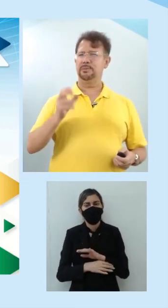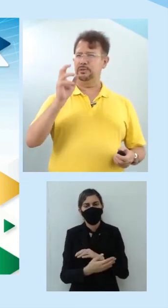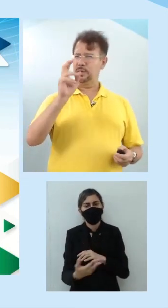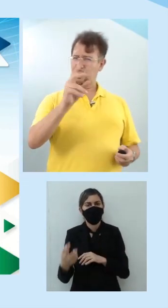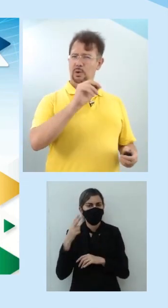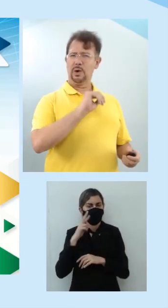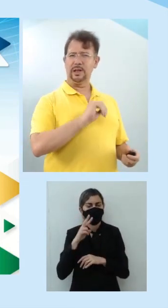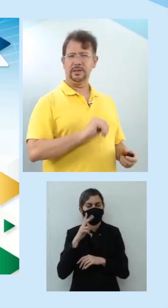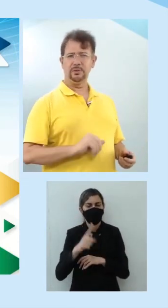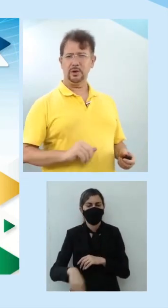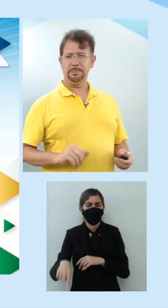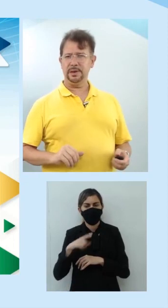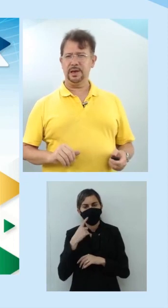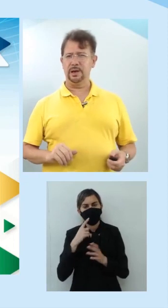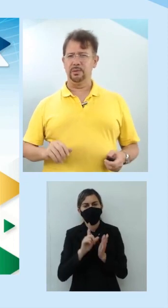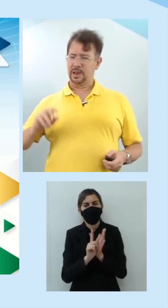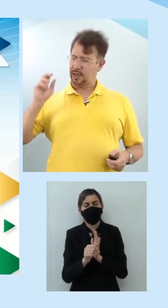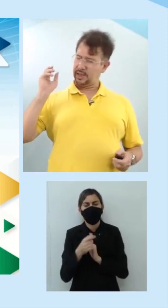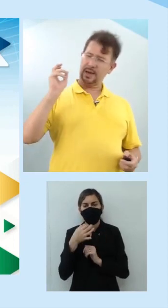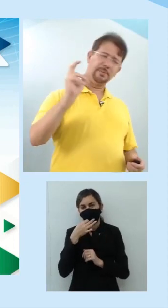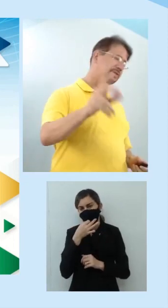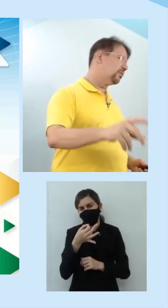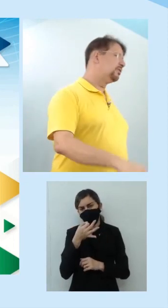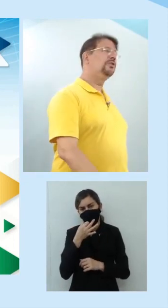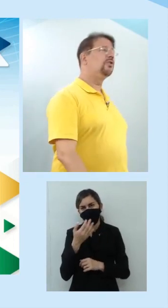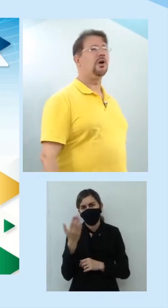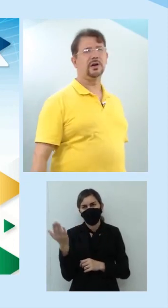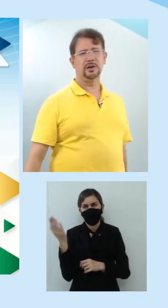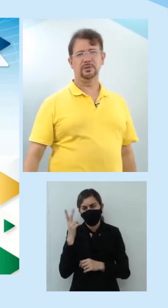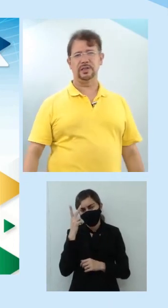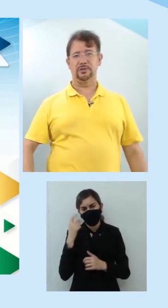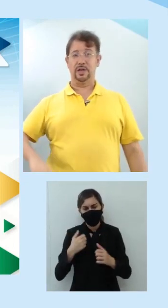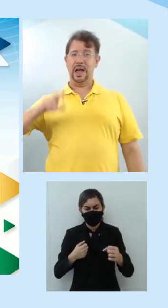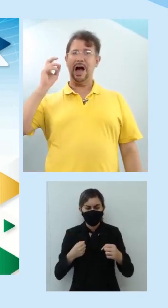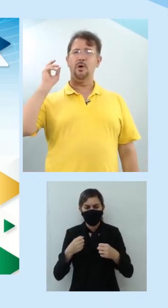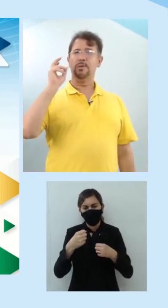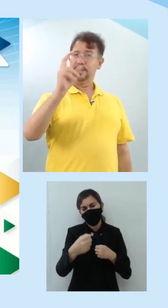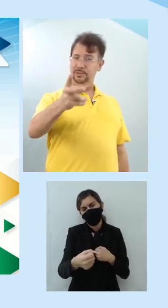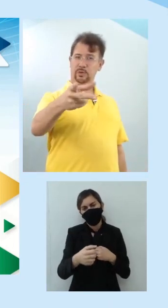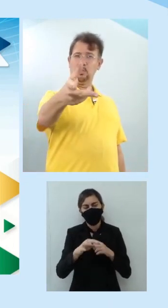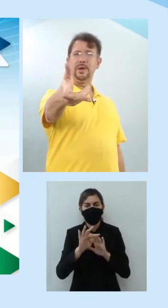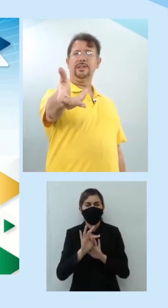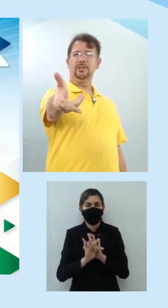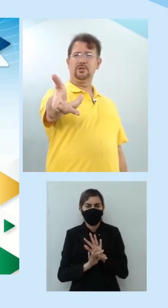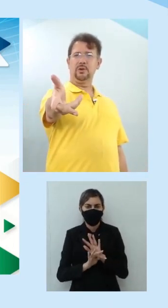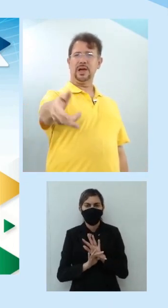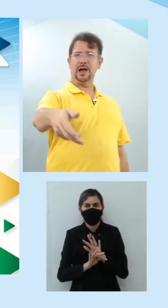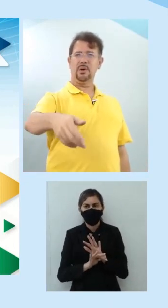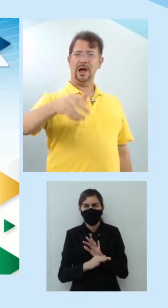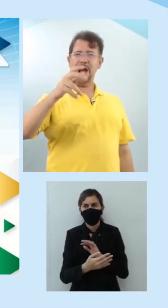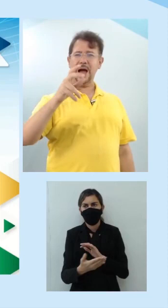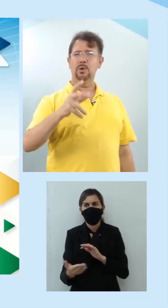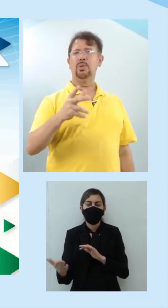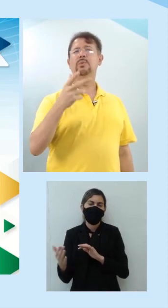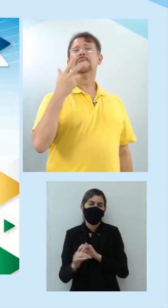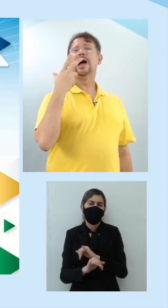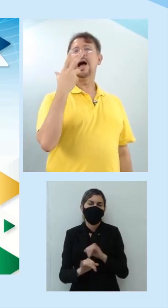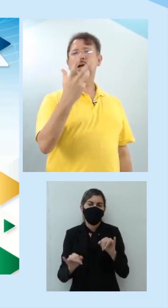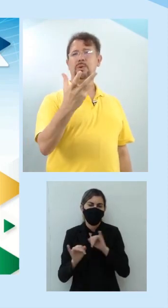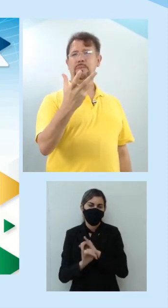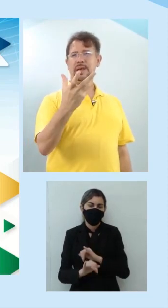já vimos o artigo de opinião, em que a pessoa se coloca no texto, no editorial, há